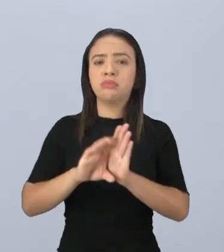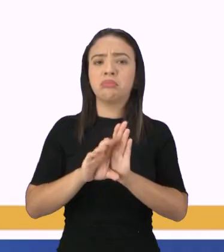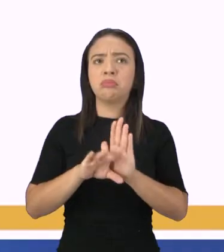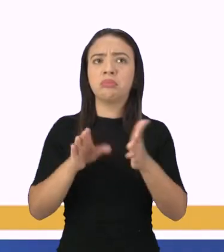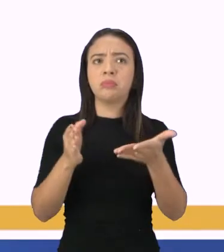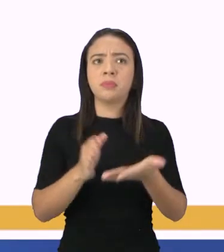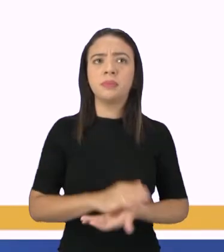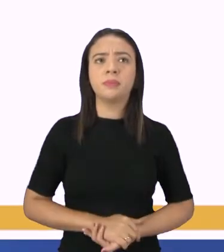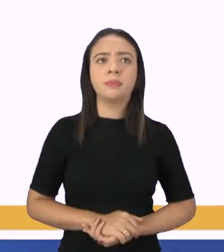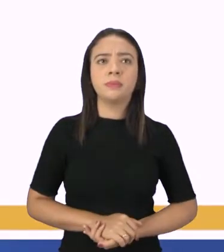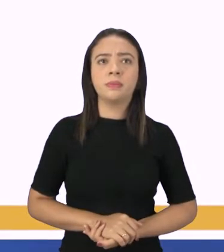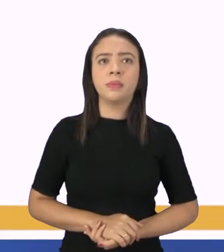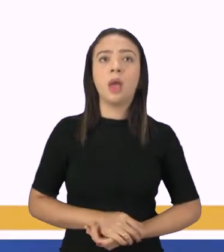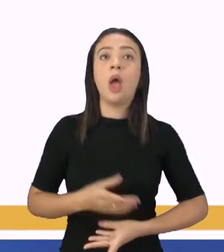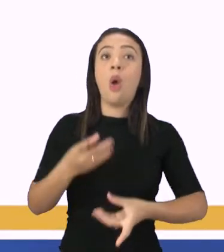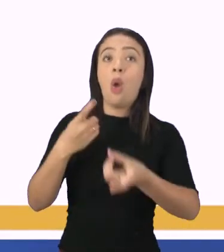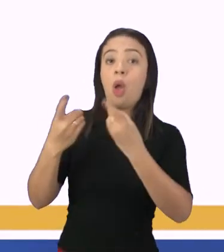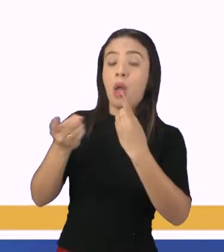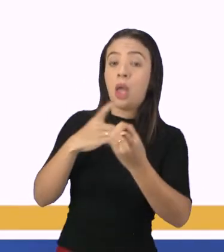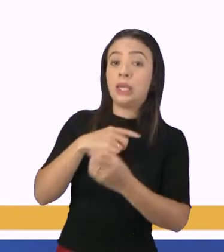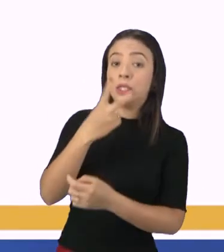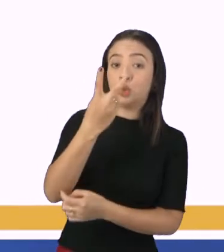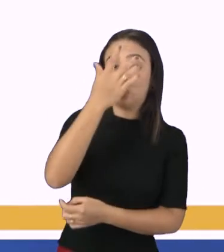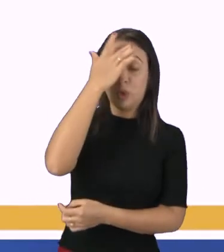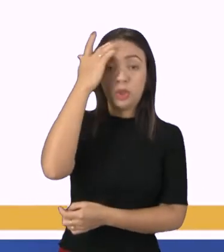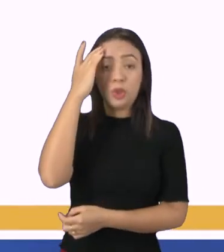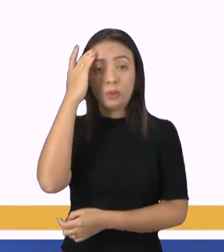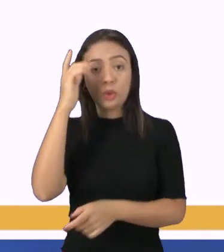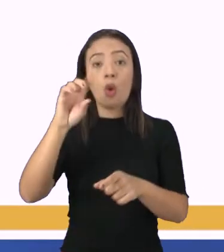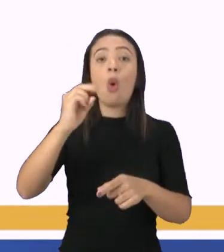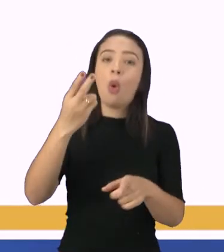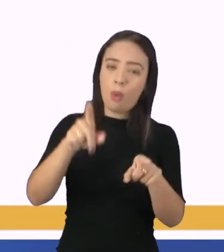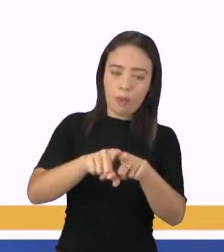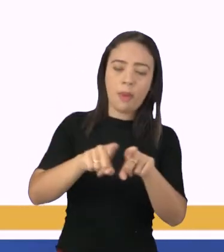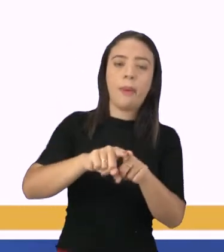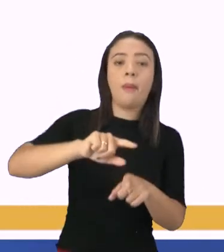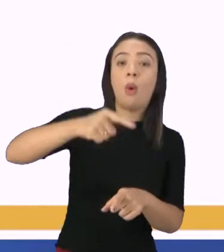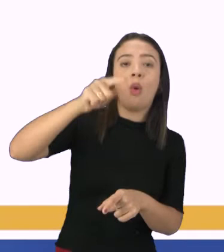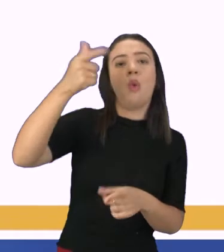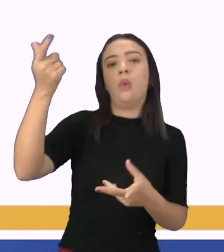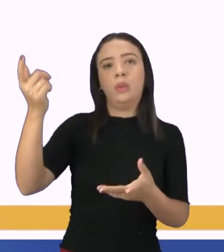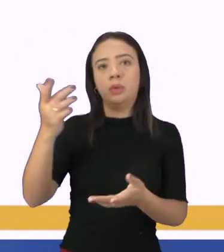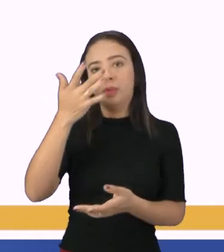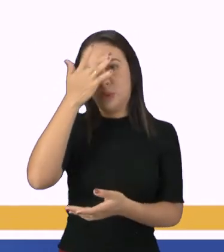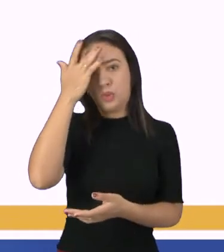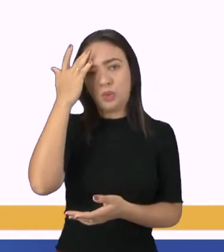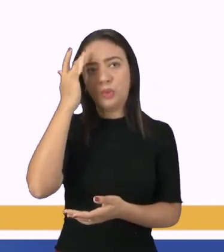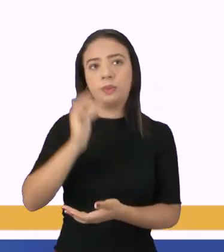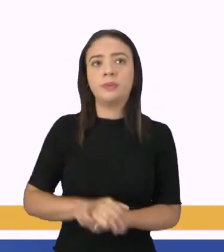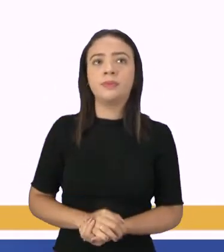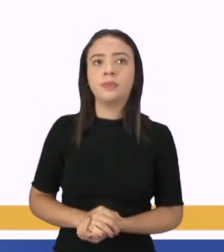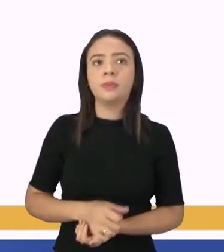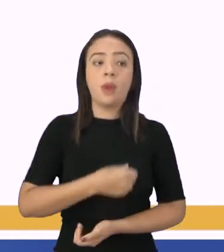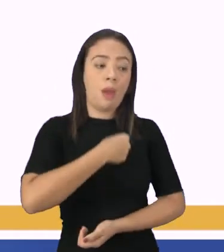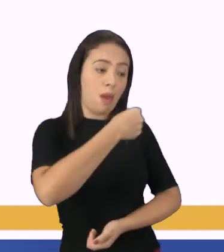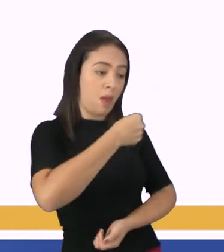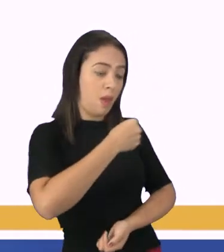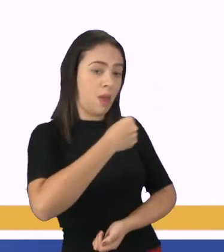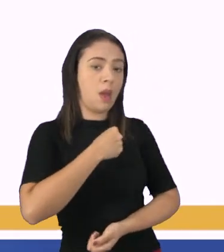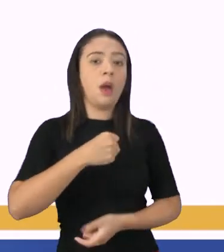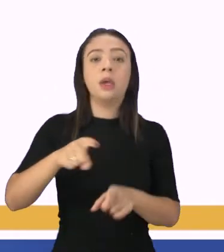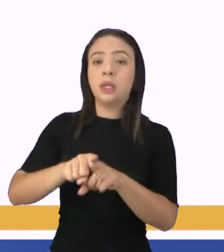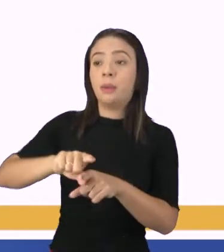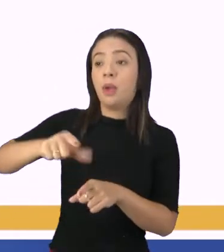conceito? É um diálogo entre duas ou mais pessoas, entrevistador ou